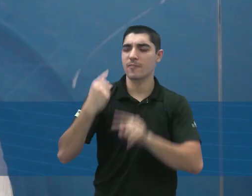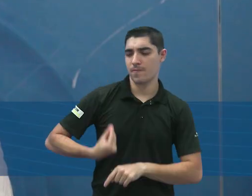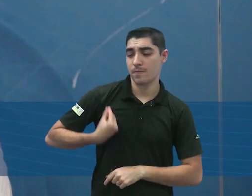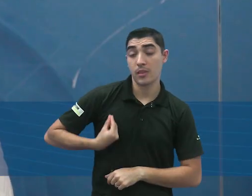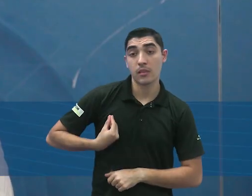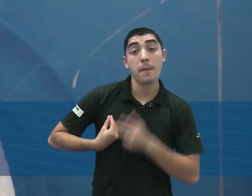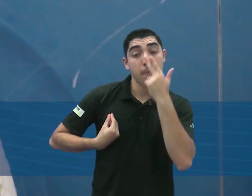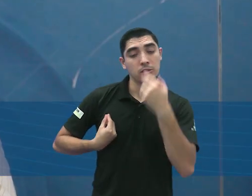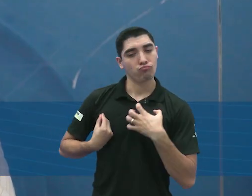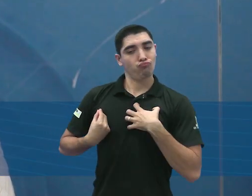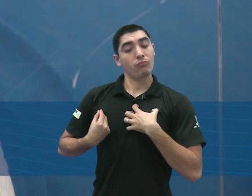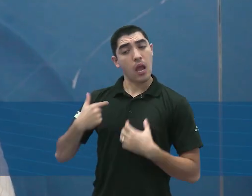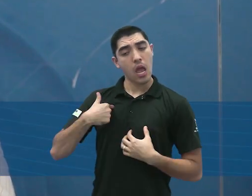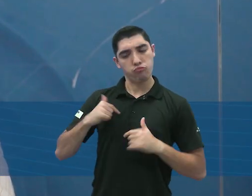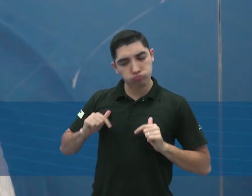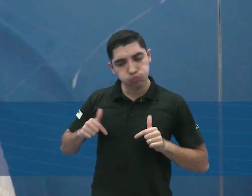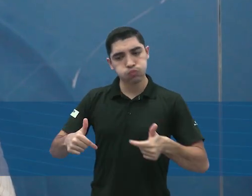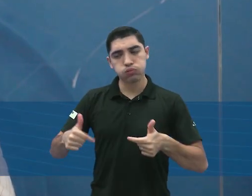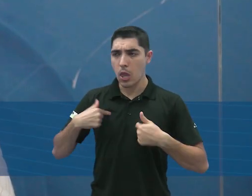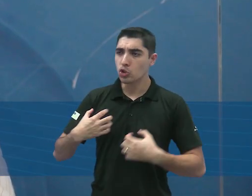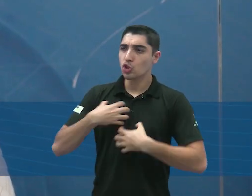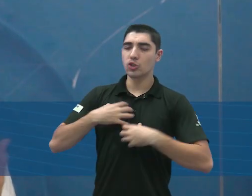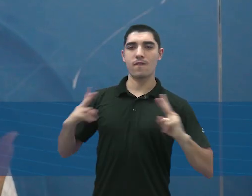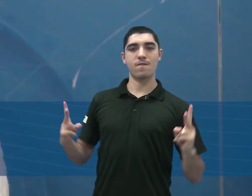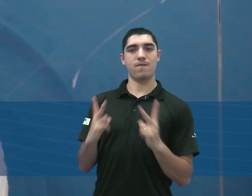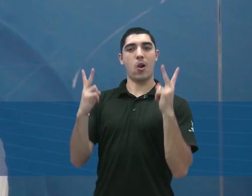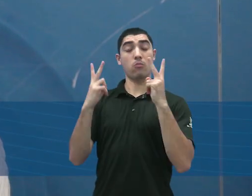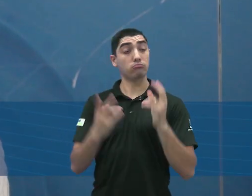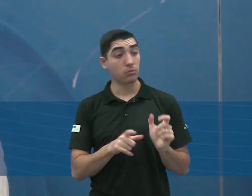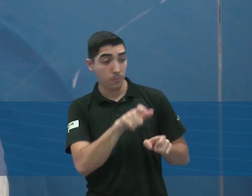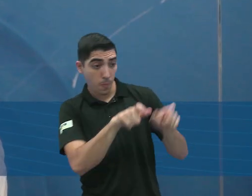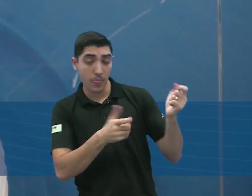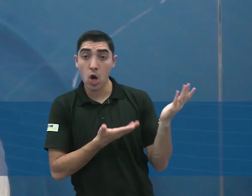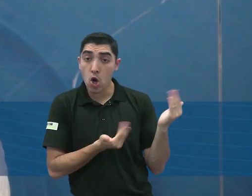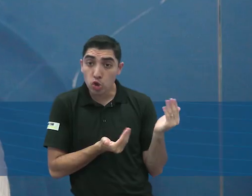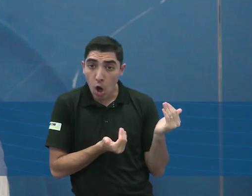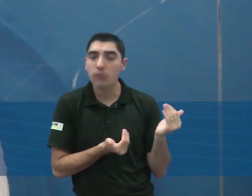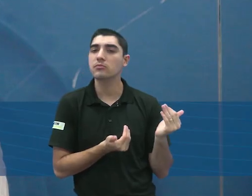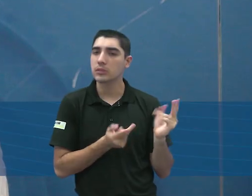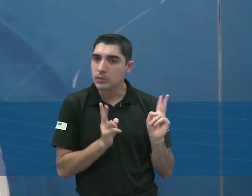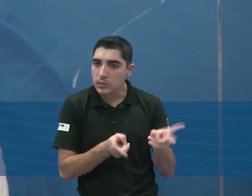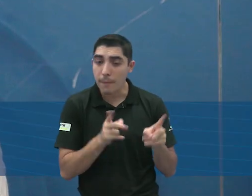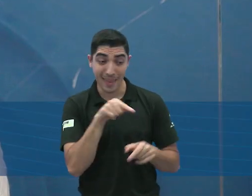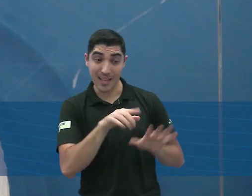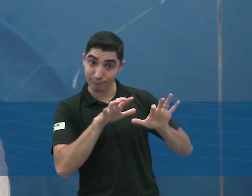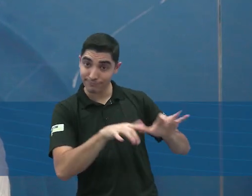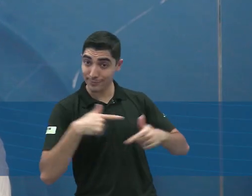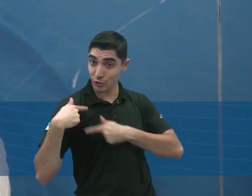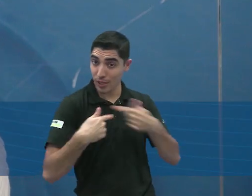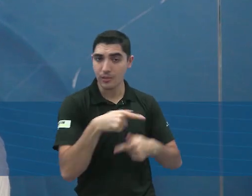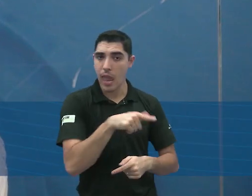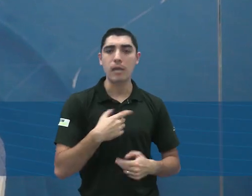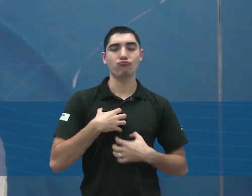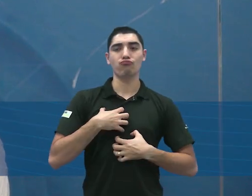e é encontrar valor e sentido no que você faz, né? Os jovens, a gente fala também bastante de trabalhos nessa questão geracional, eles